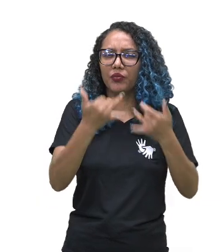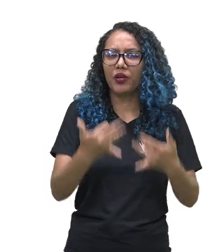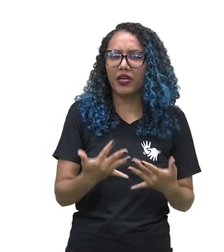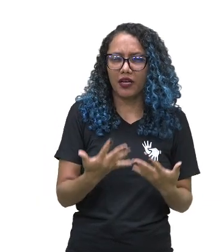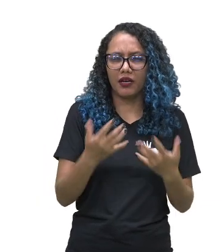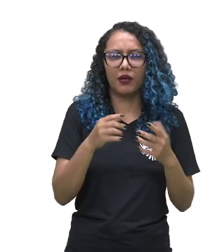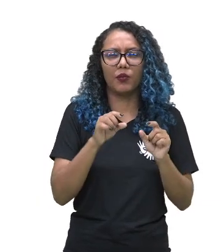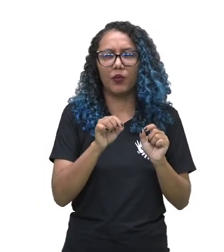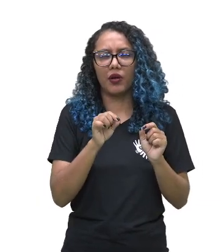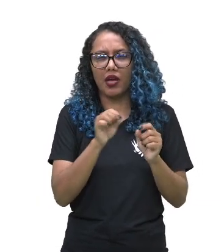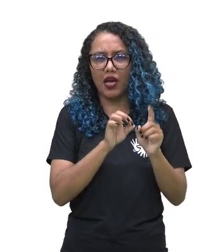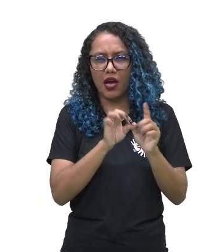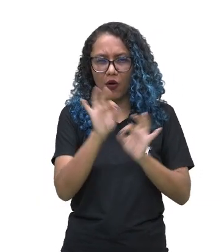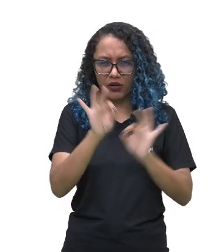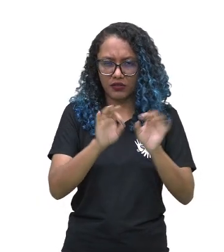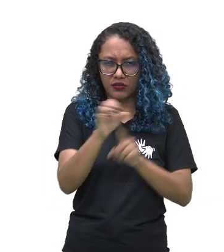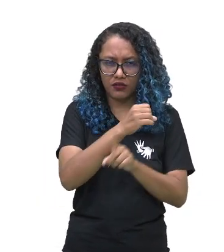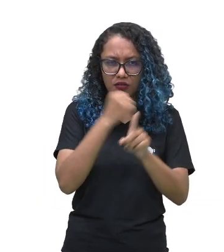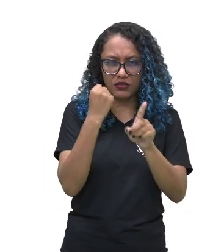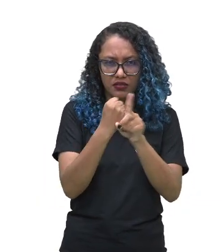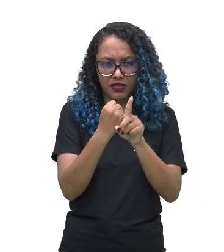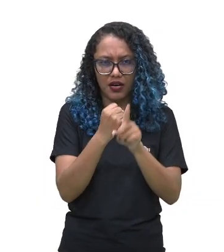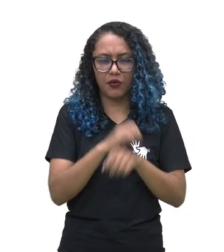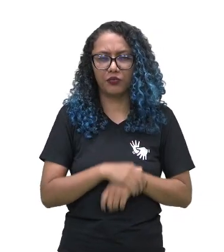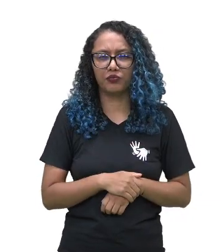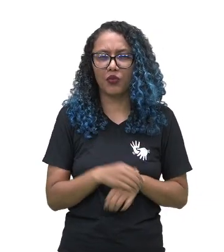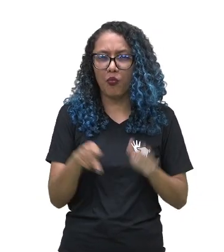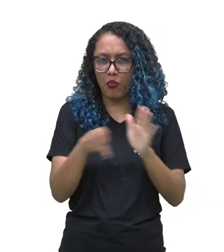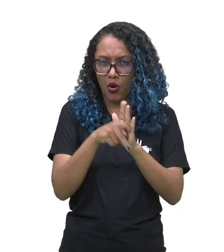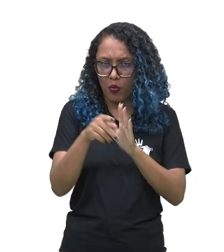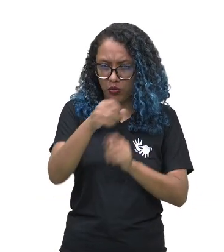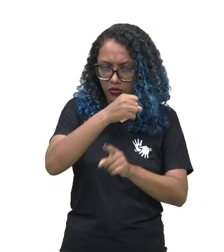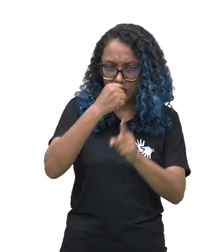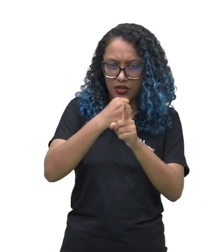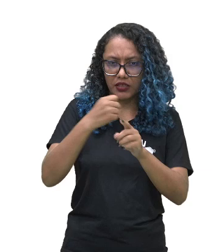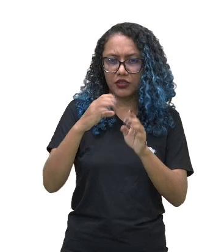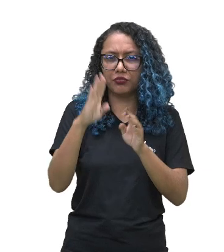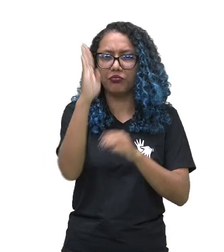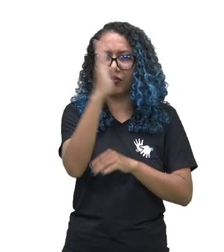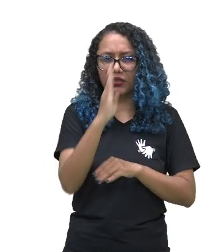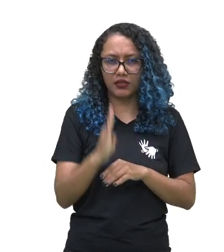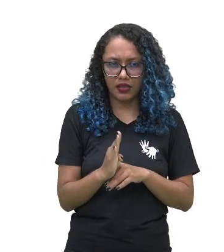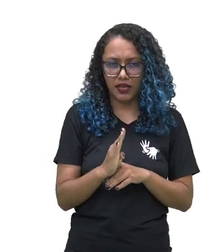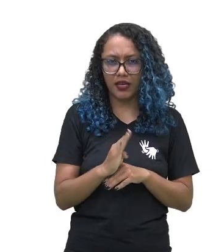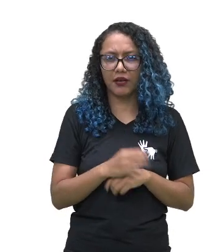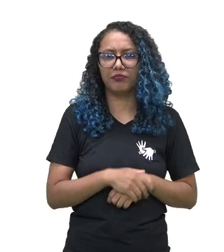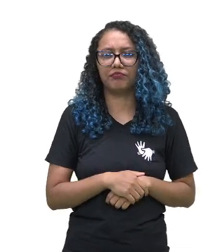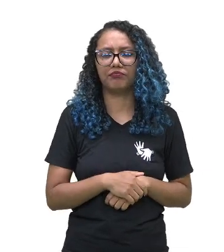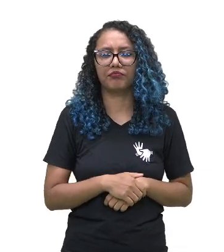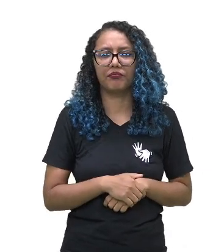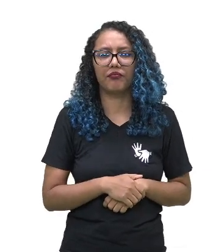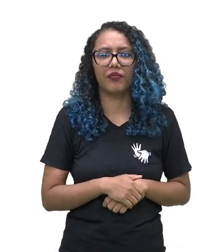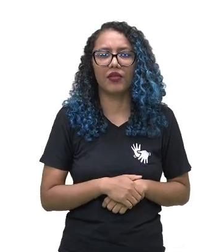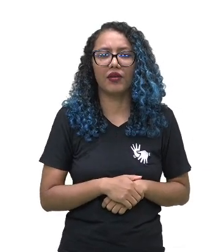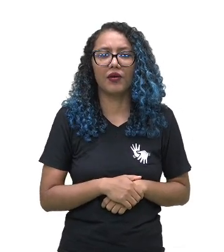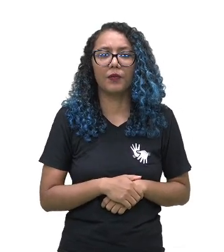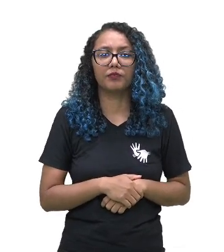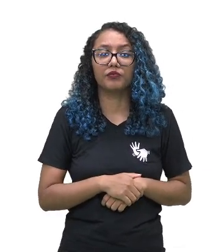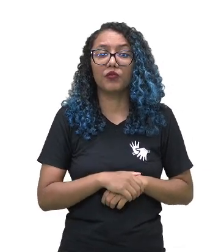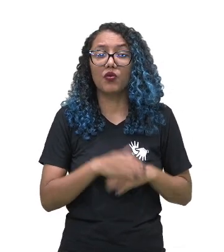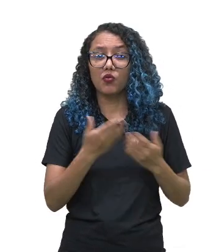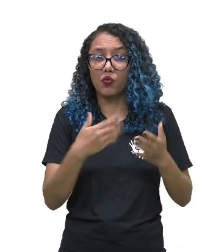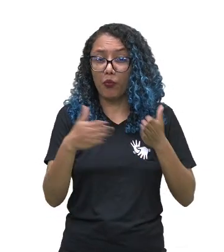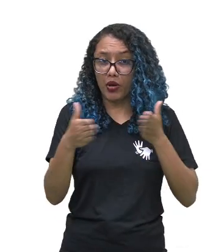mais caracterizava a sociedade brasileira de princípios do século XIX é a